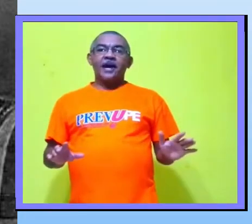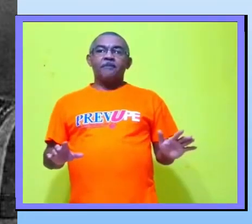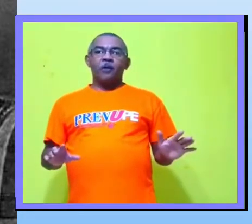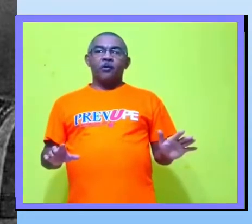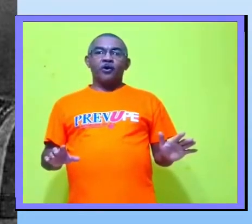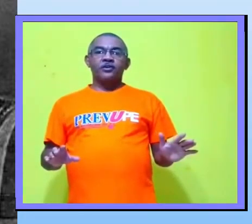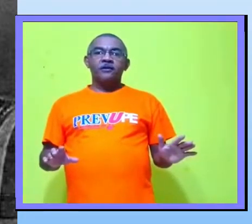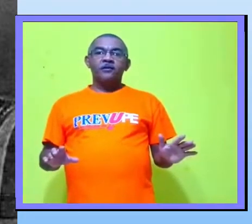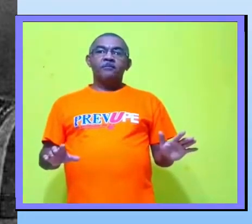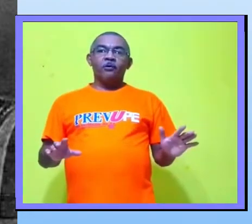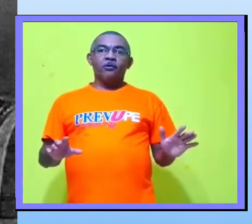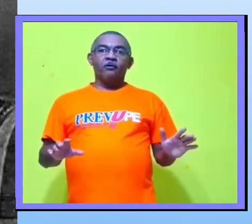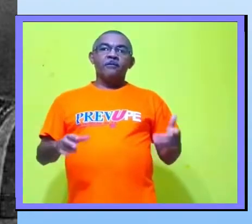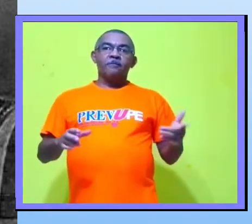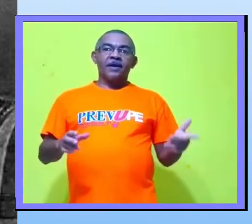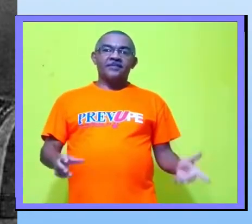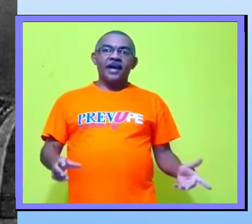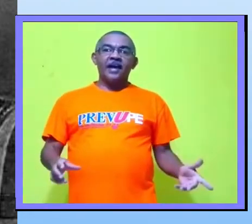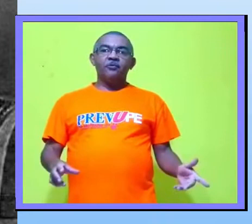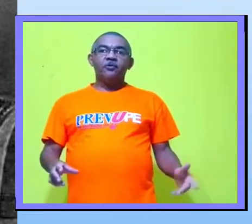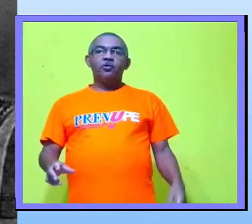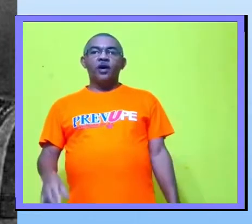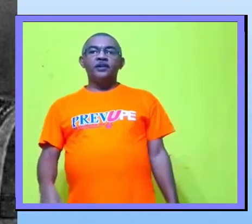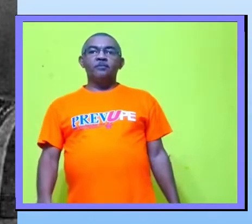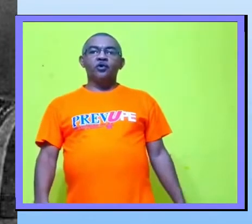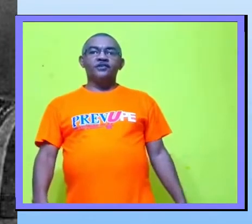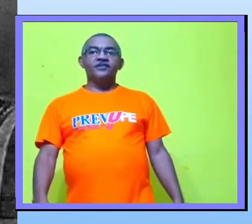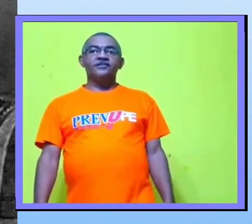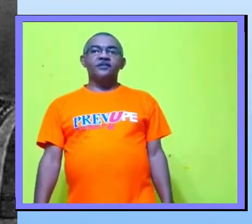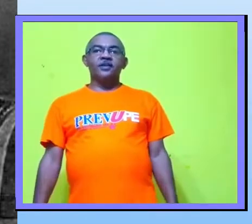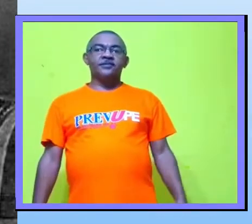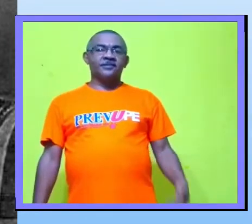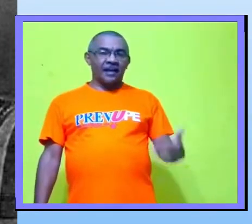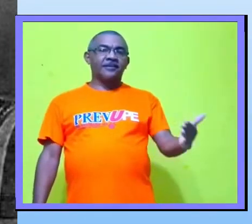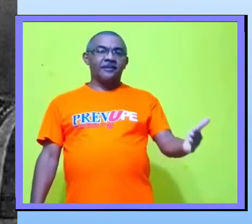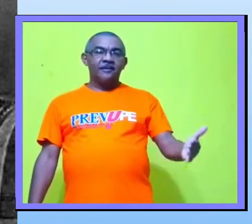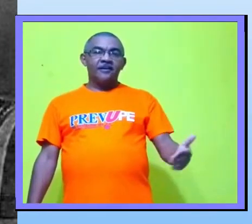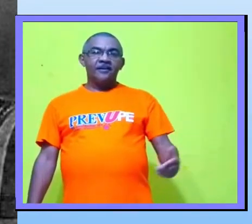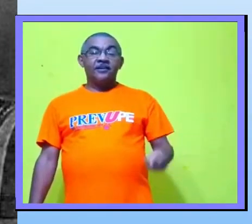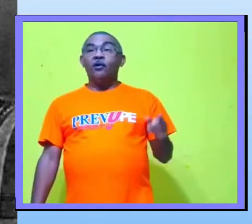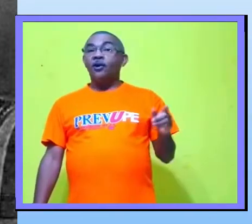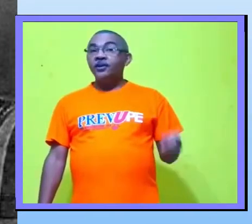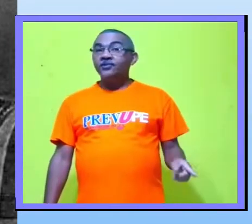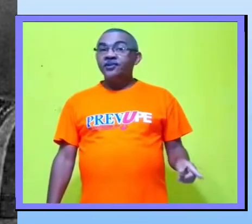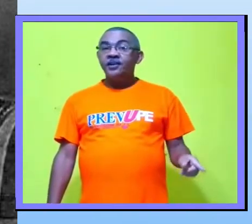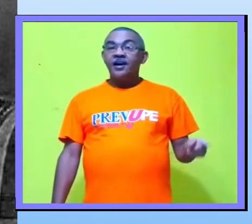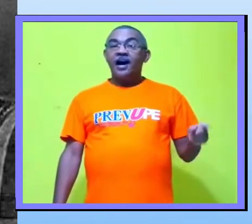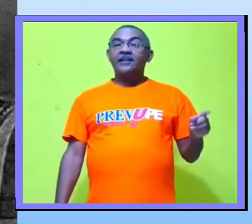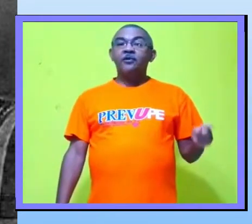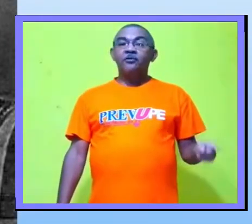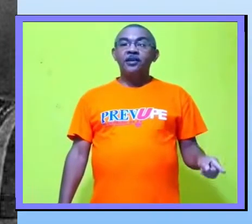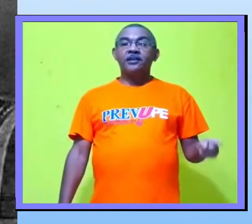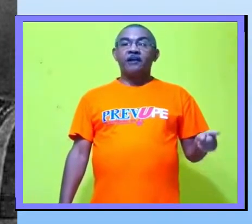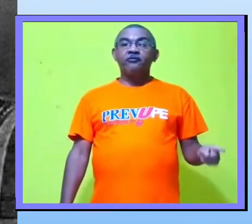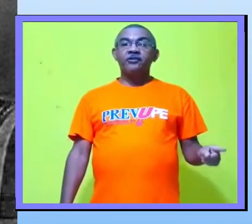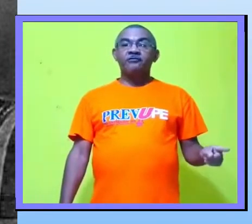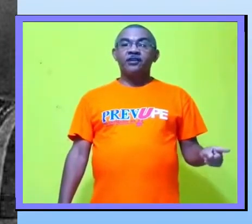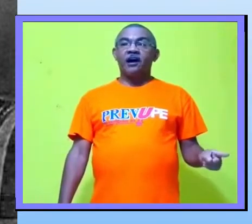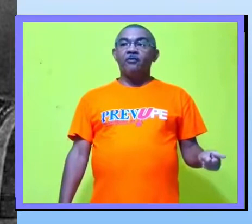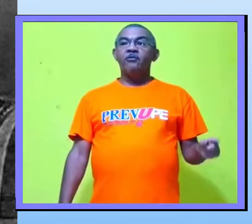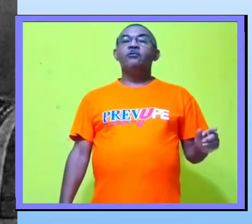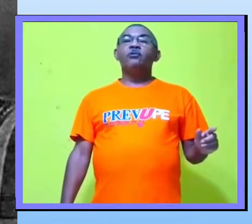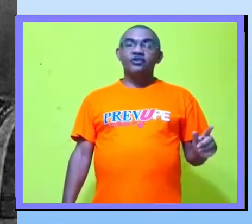Essa ideia proposta por Berzelius no ano de 1807 deu origem à teoria da